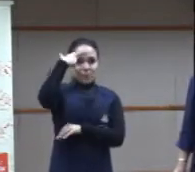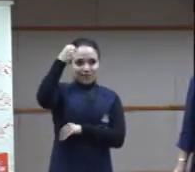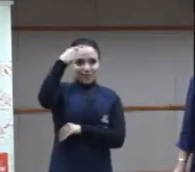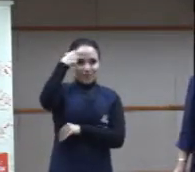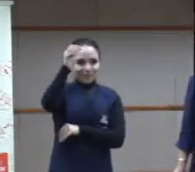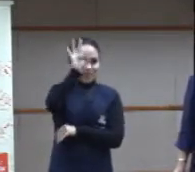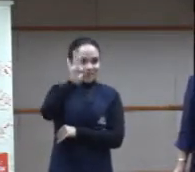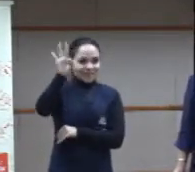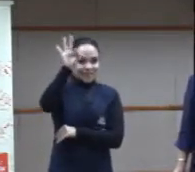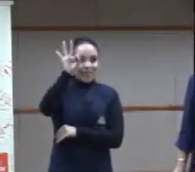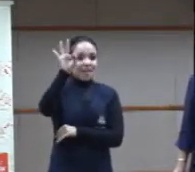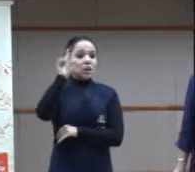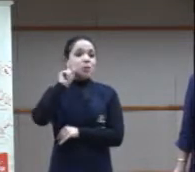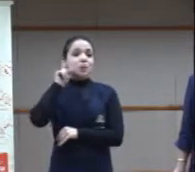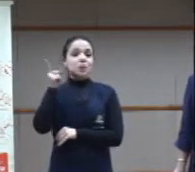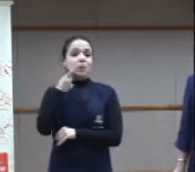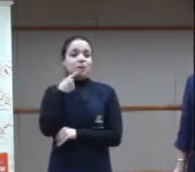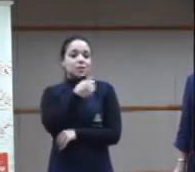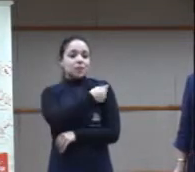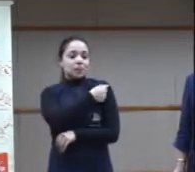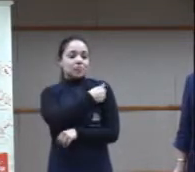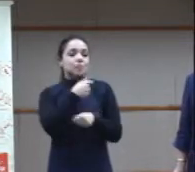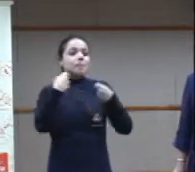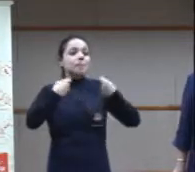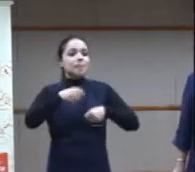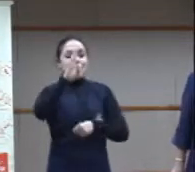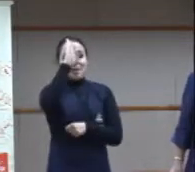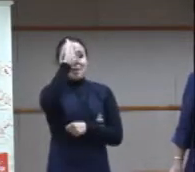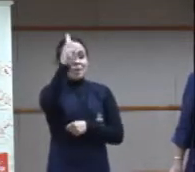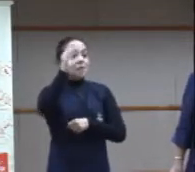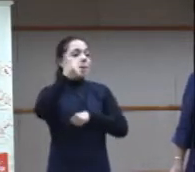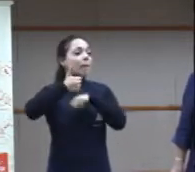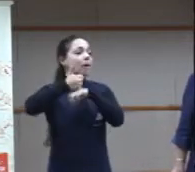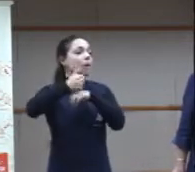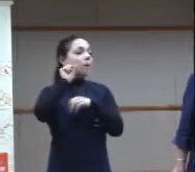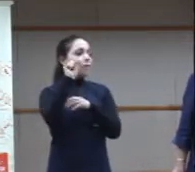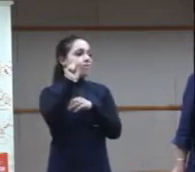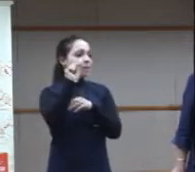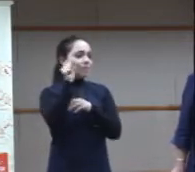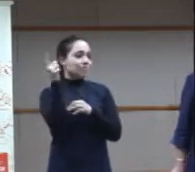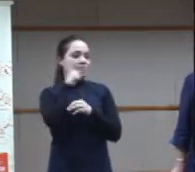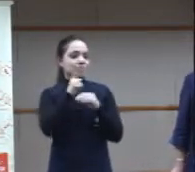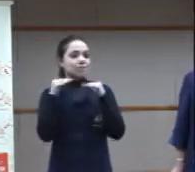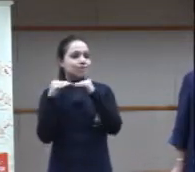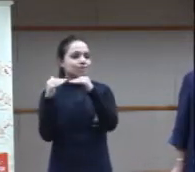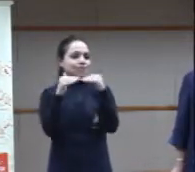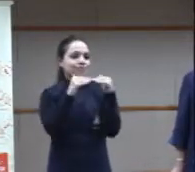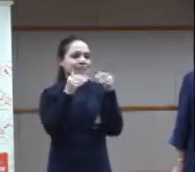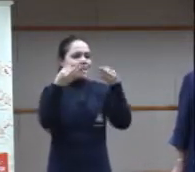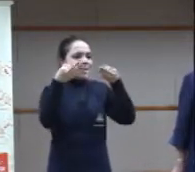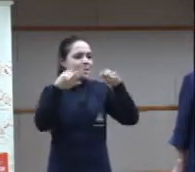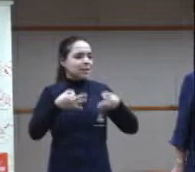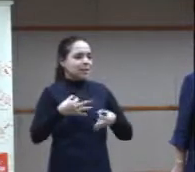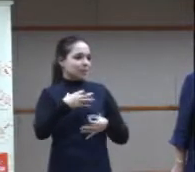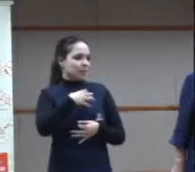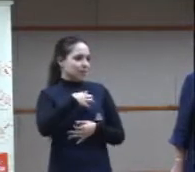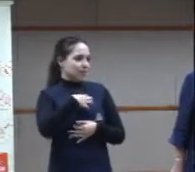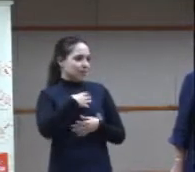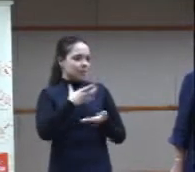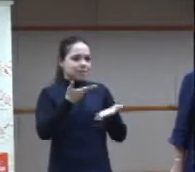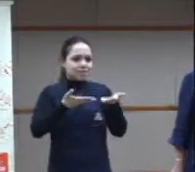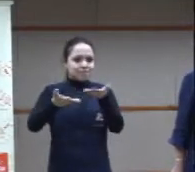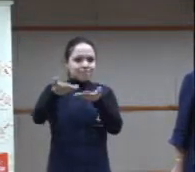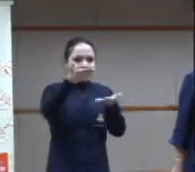alunos surdos, temos que fazer prevalecer a coerência e o bom senso. Porque a